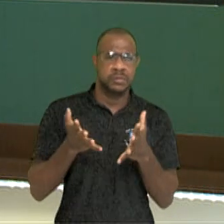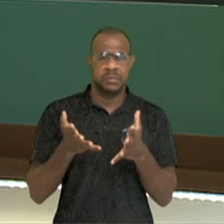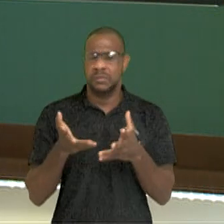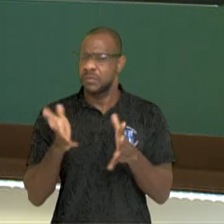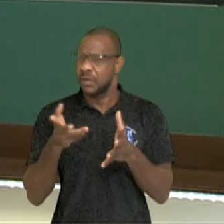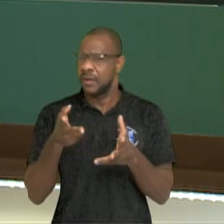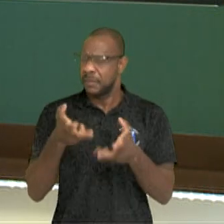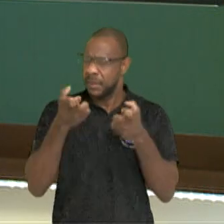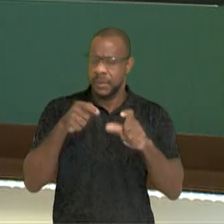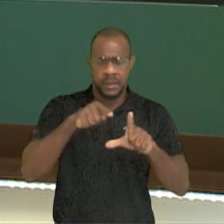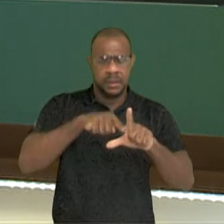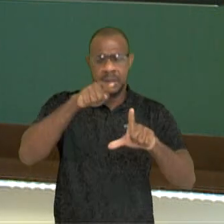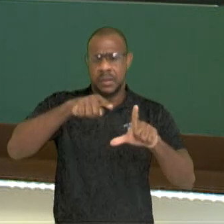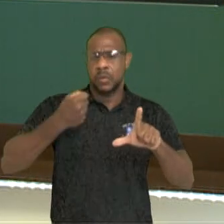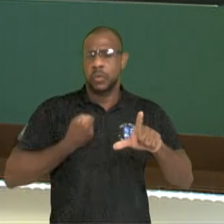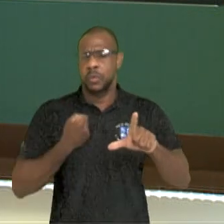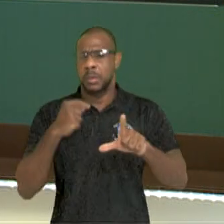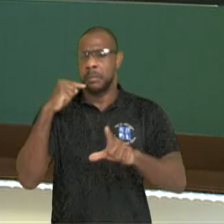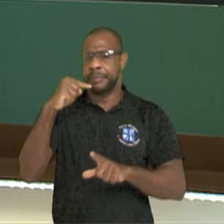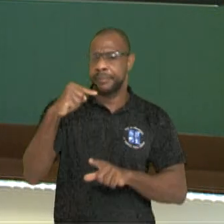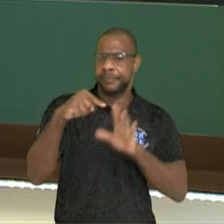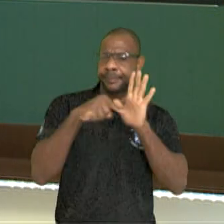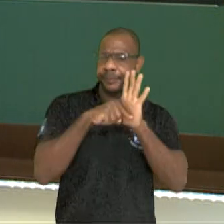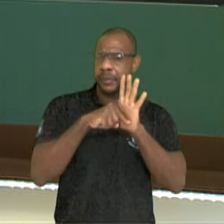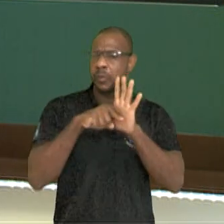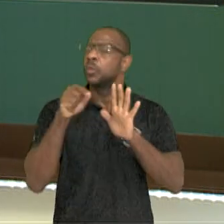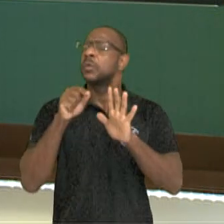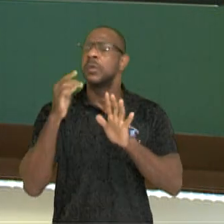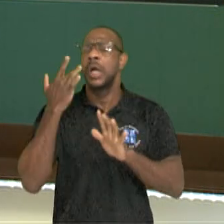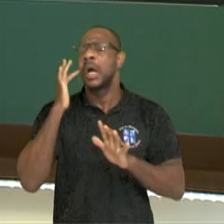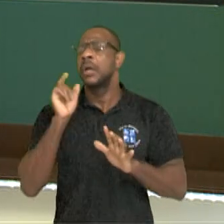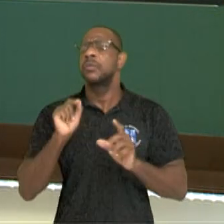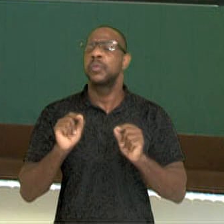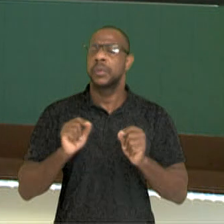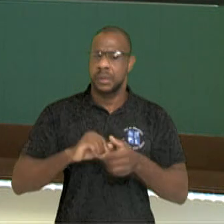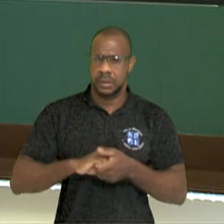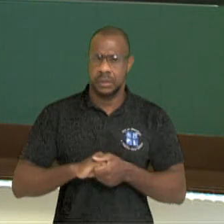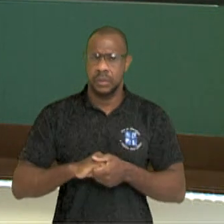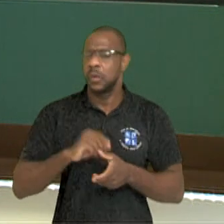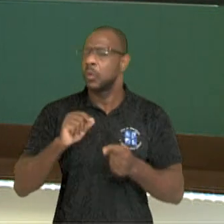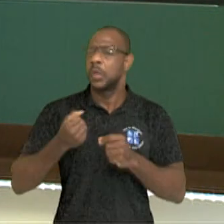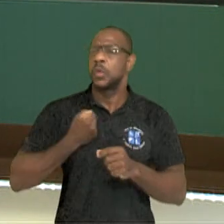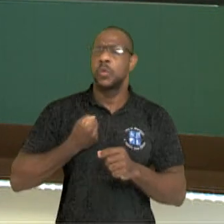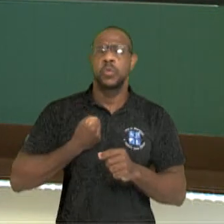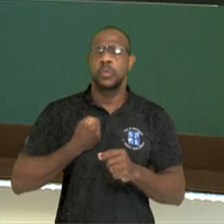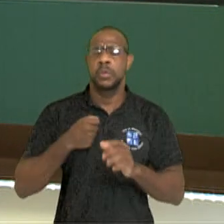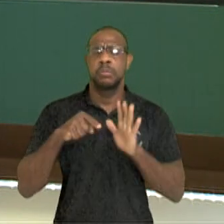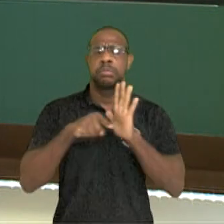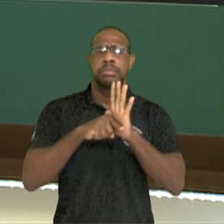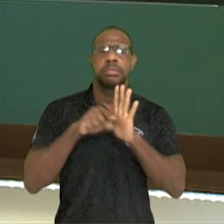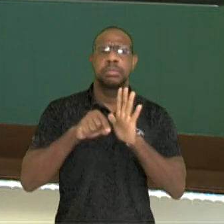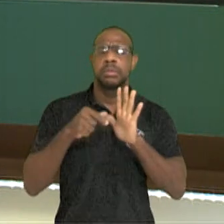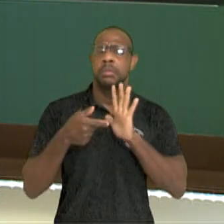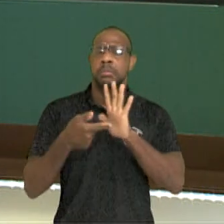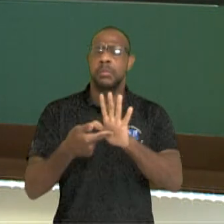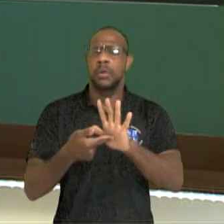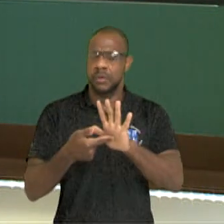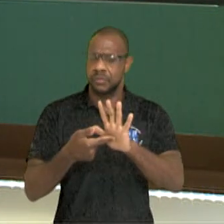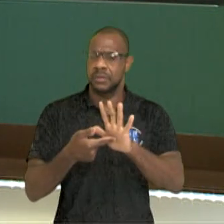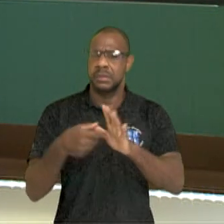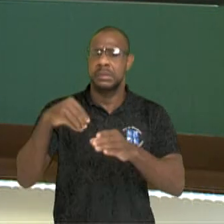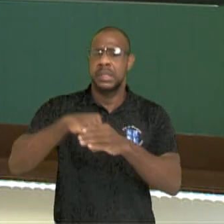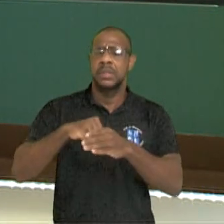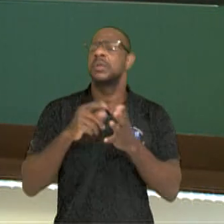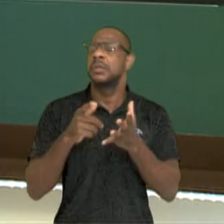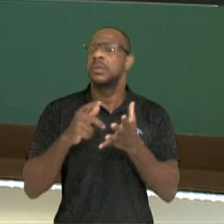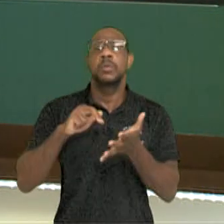algum gráfico com números negativos, e aí, o que você acha? O que esses números negativos representam no